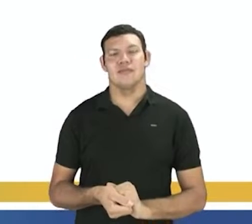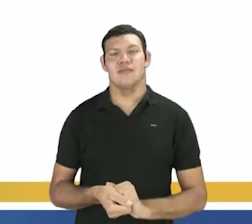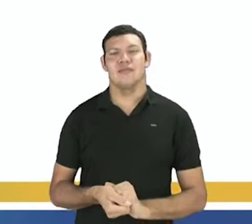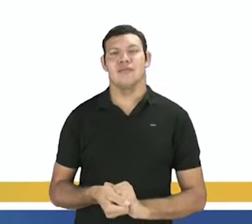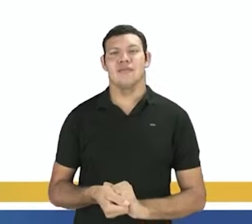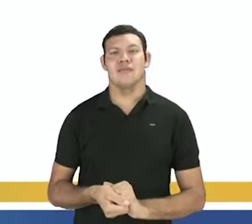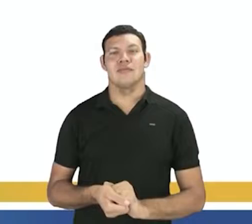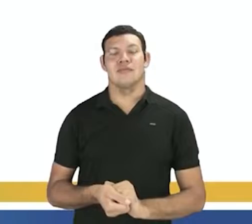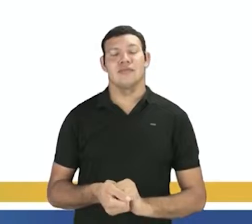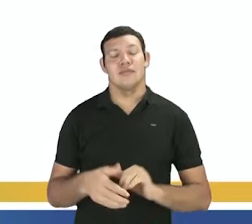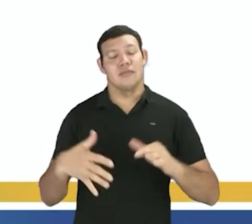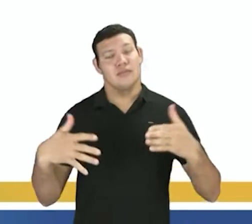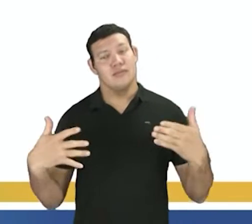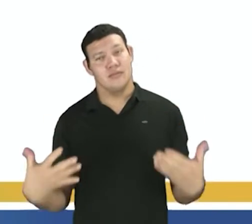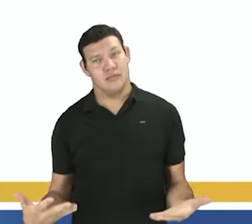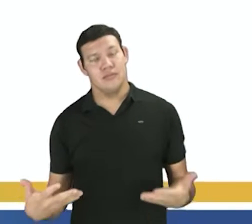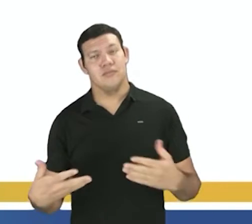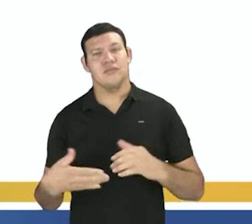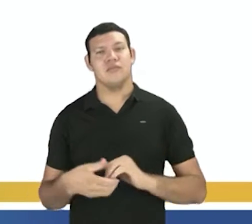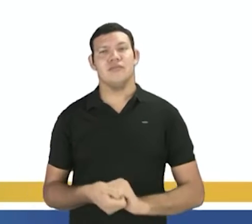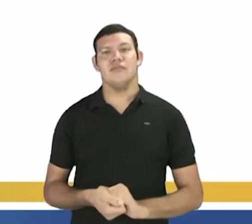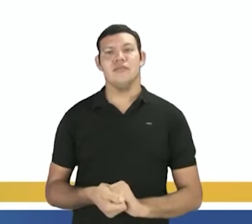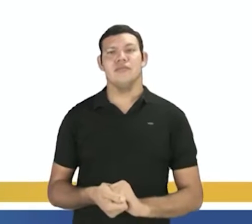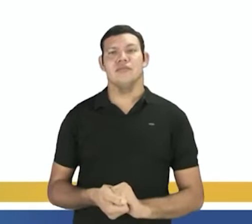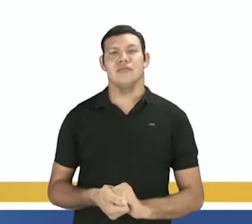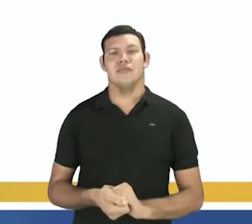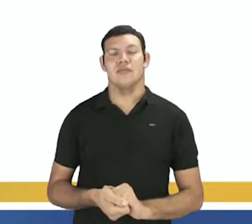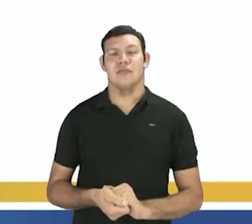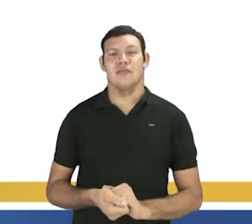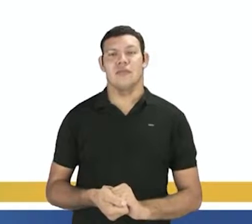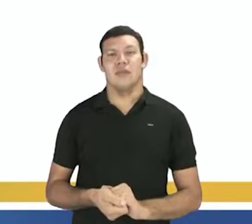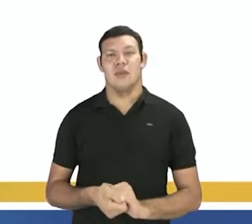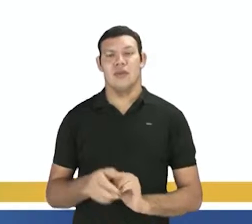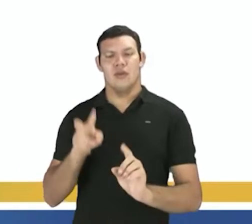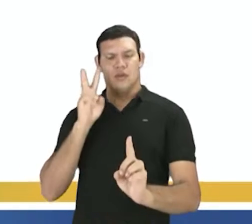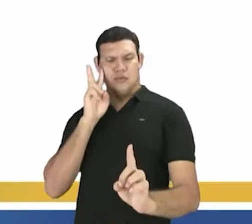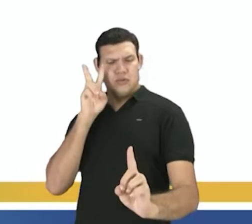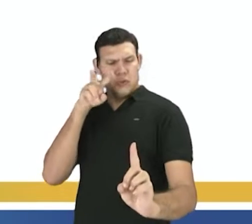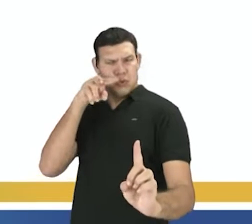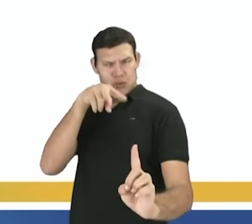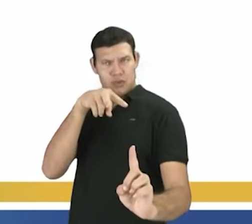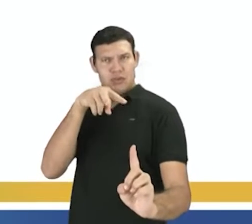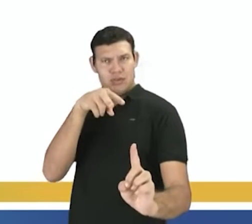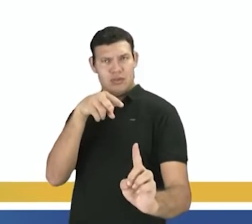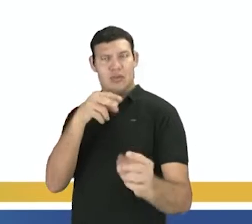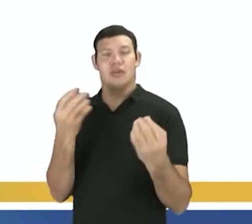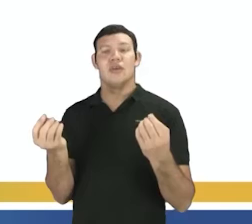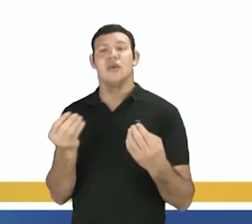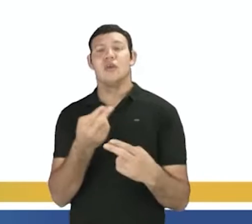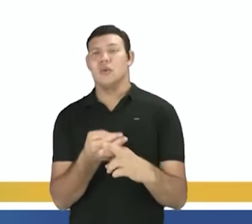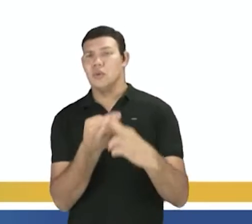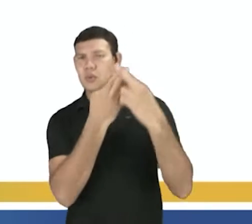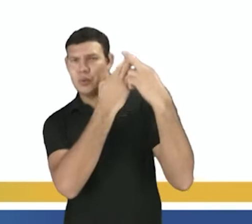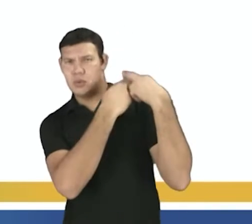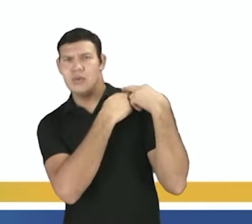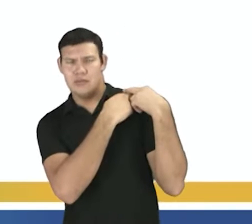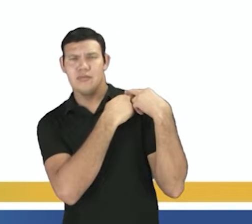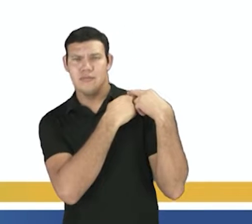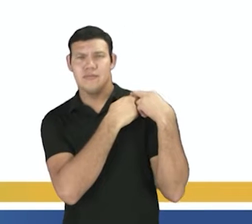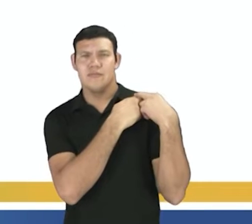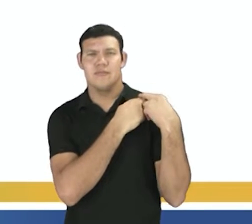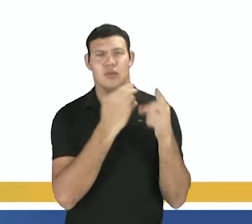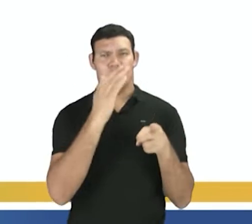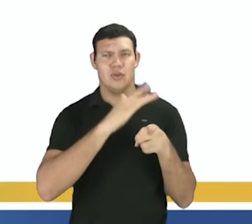contiguidade. Sendo assim, do ponto de vista funcional, os advérbios desempenham a função